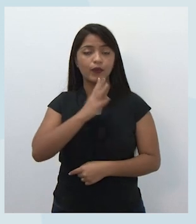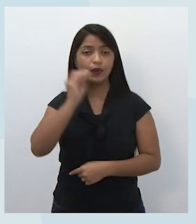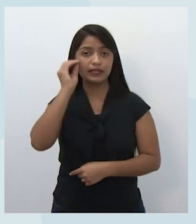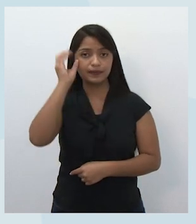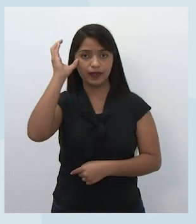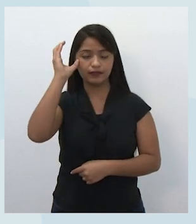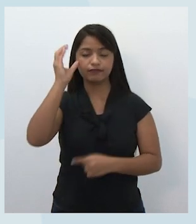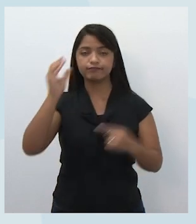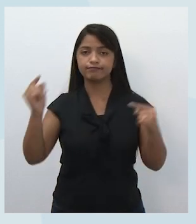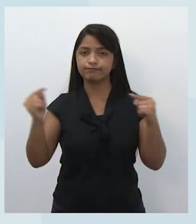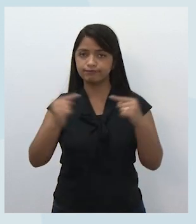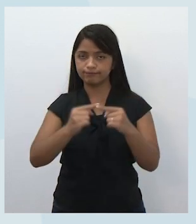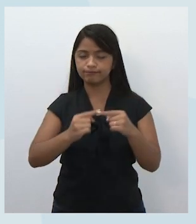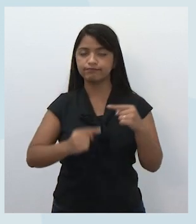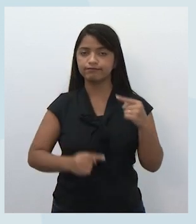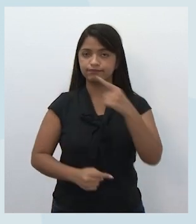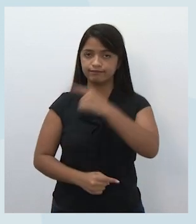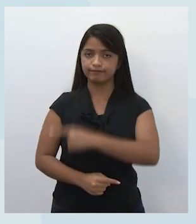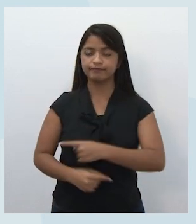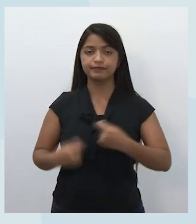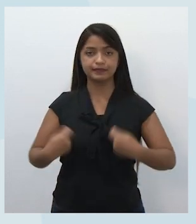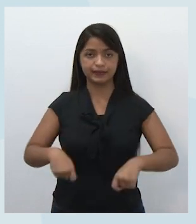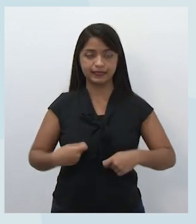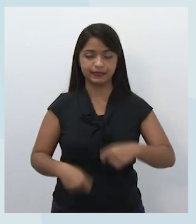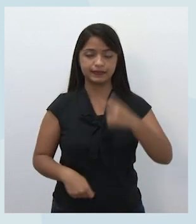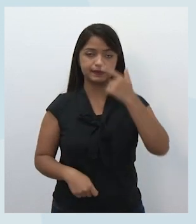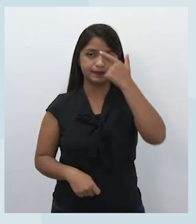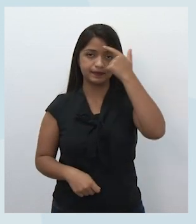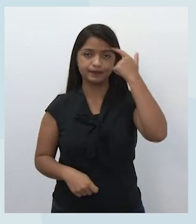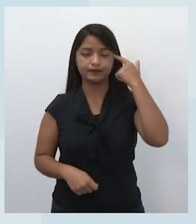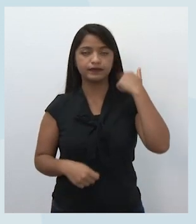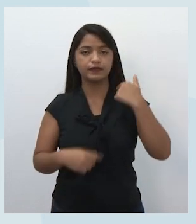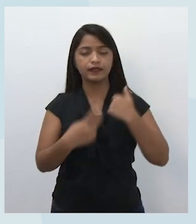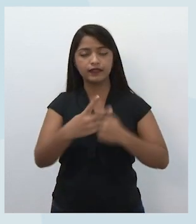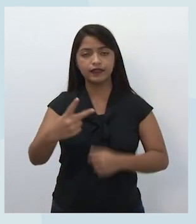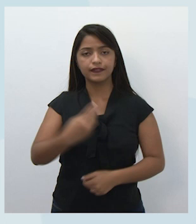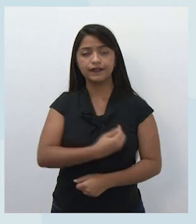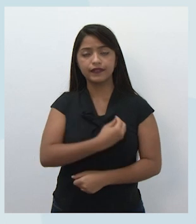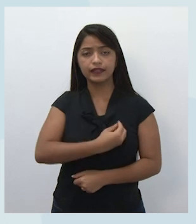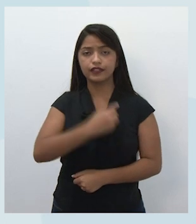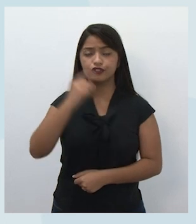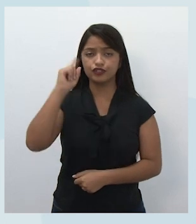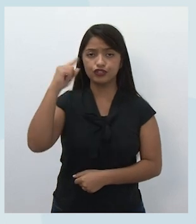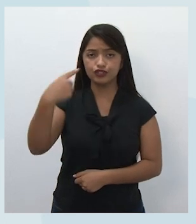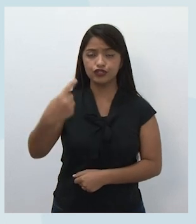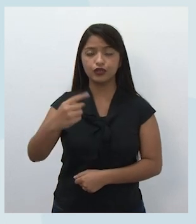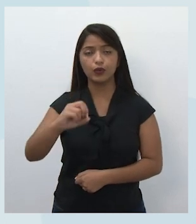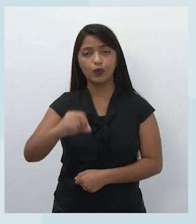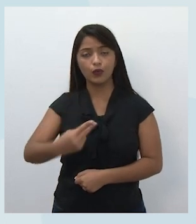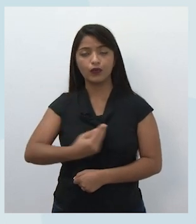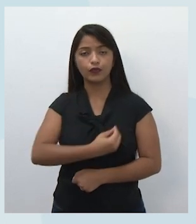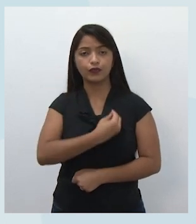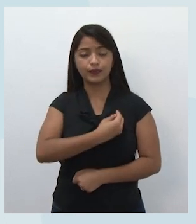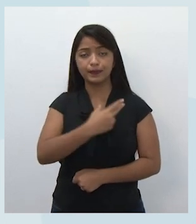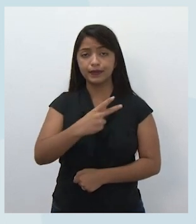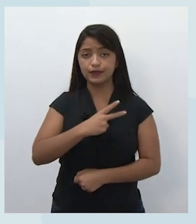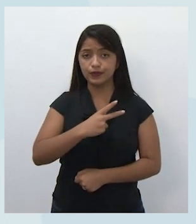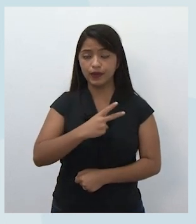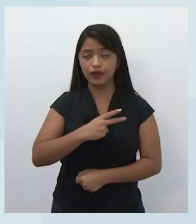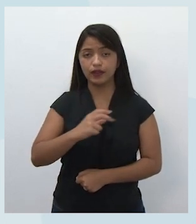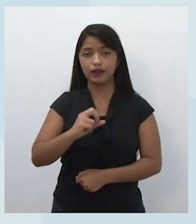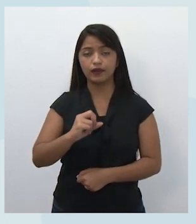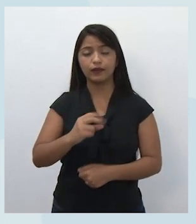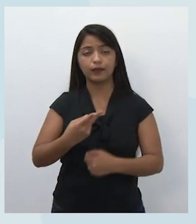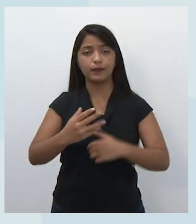com isso. Então, eles têm um campo de atuação no cotidiano, né? Na vida pessoal, as práticas de estudo e pesquisa,